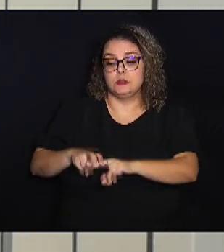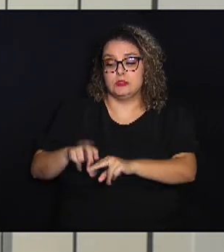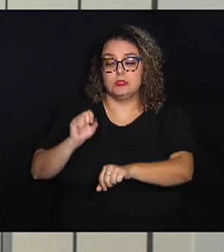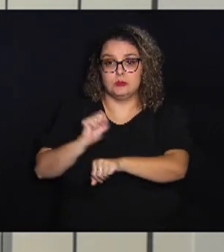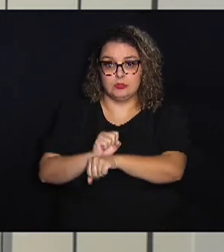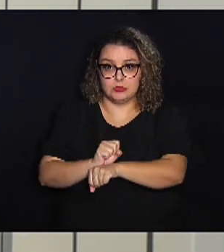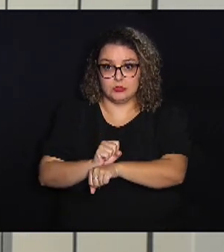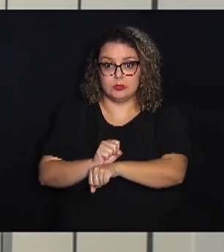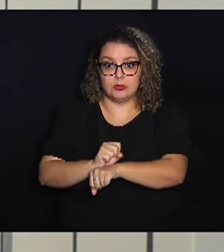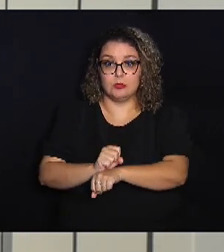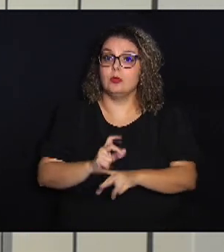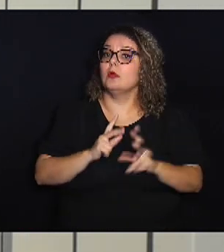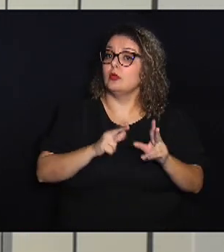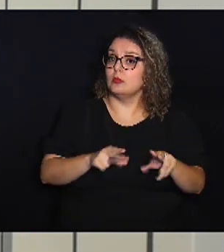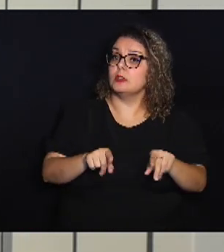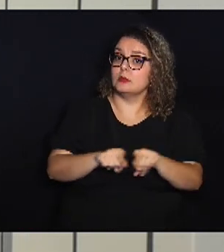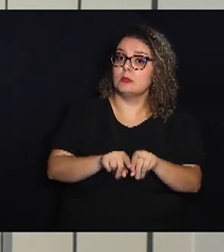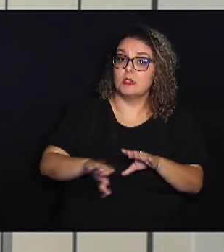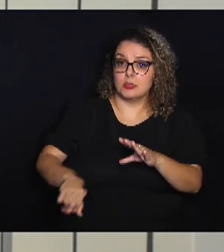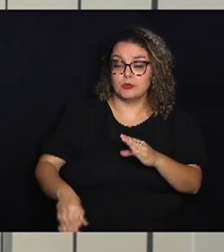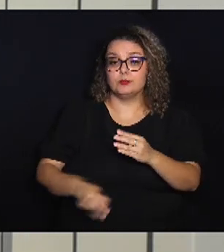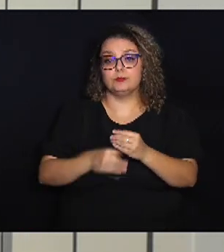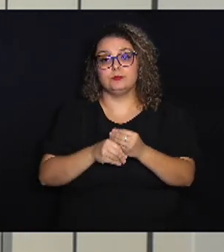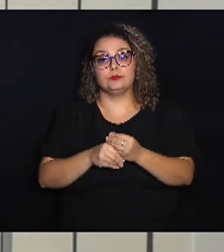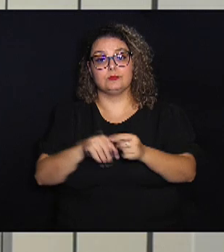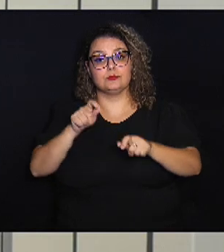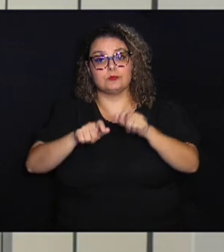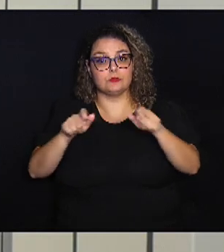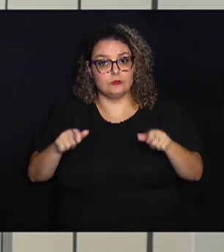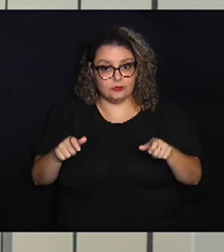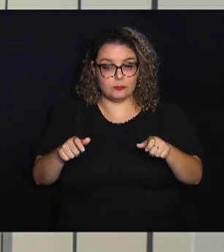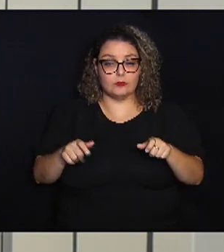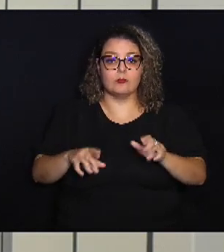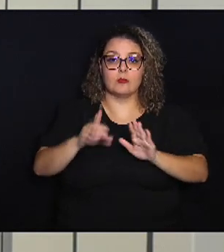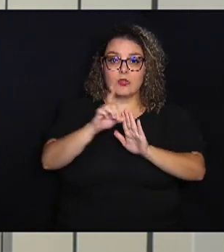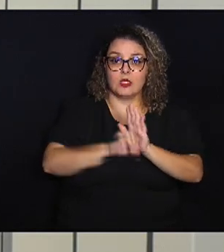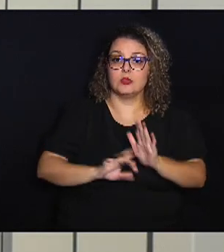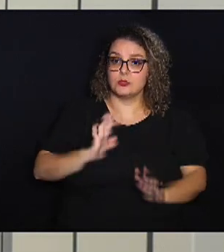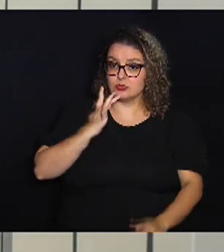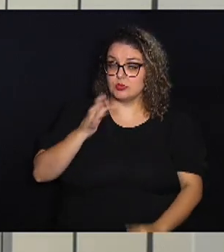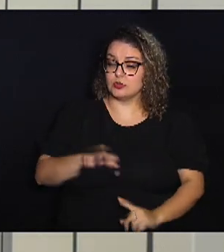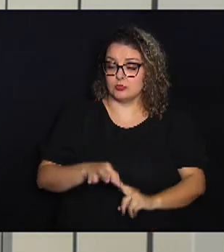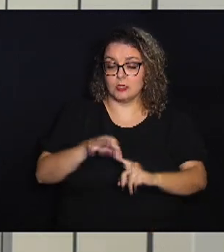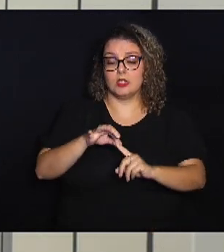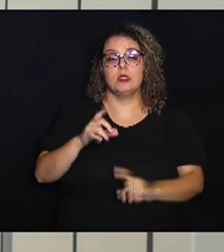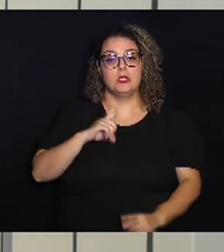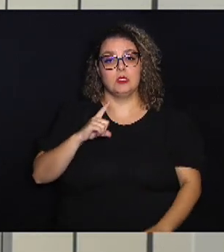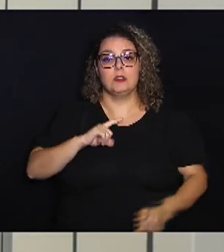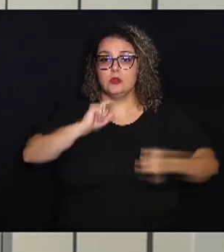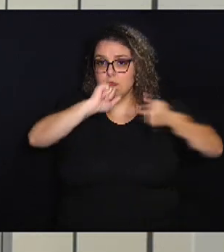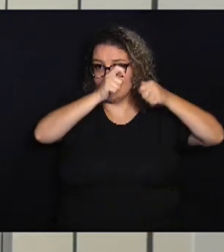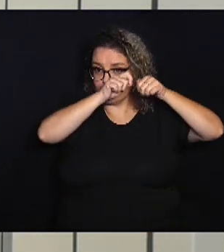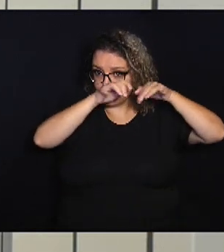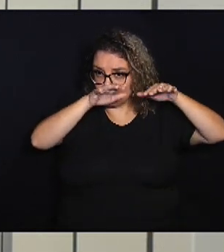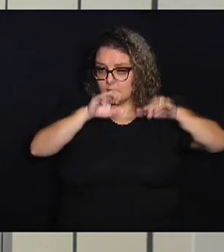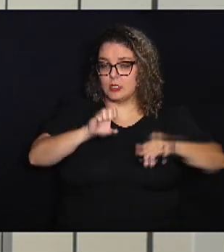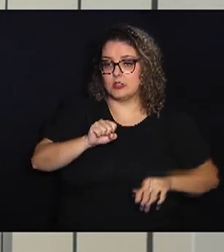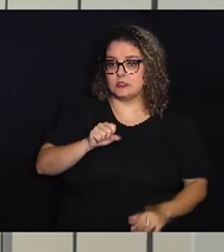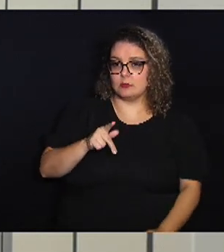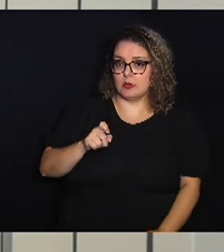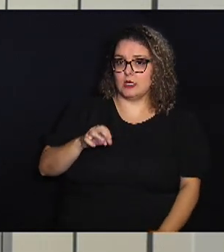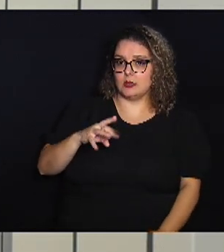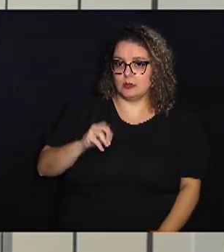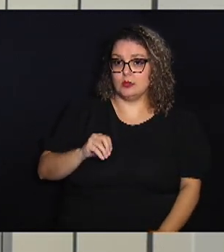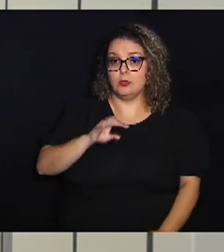bancos, bem como acrescenta as pessoas que têm direito à prioridade, as que têm o transtorno do espectro autista,